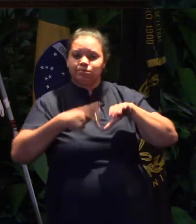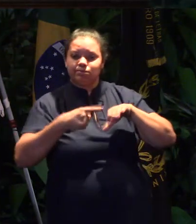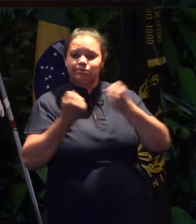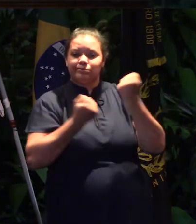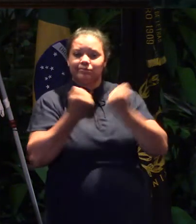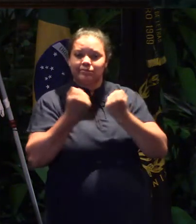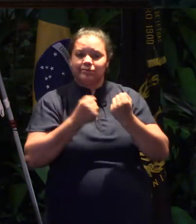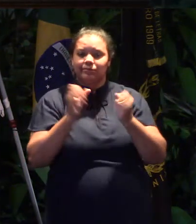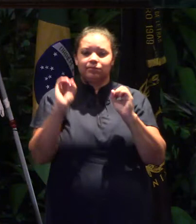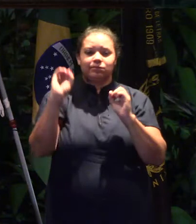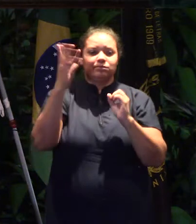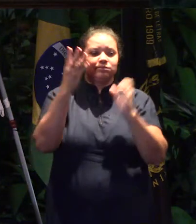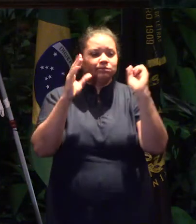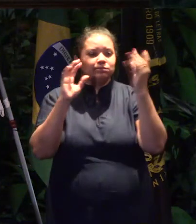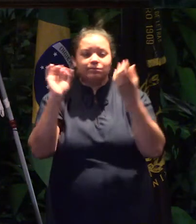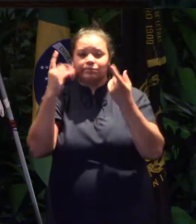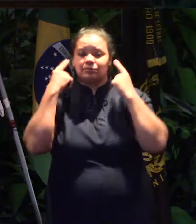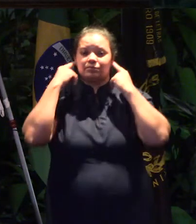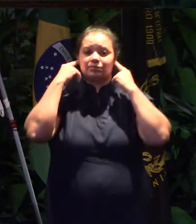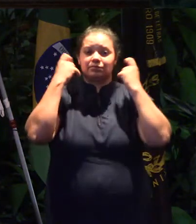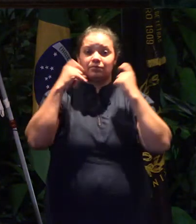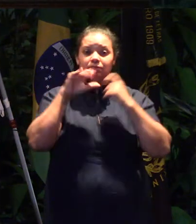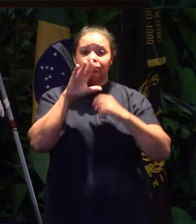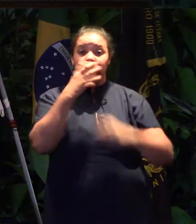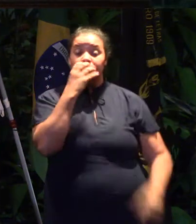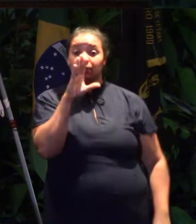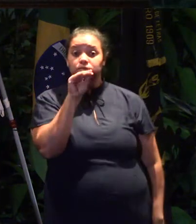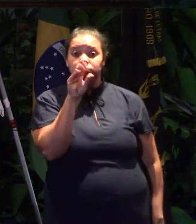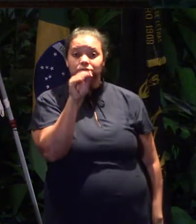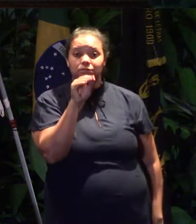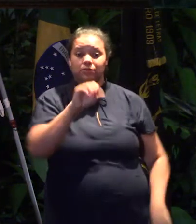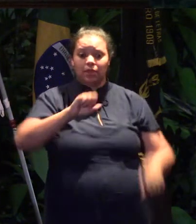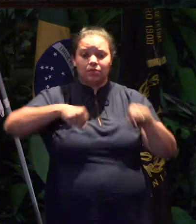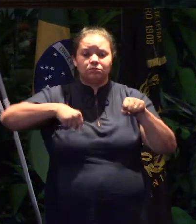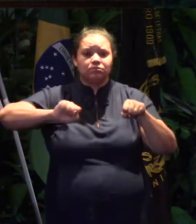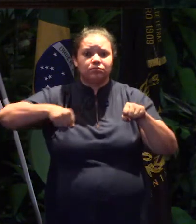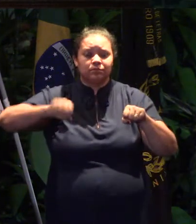asfalto, alarmes de edifício, o ladrar de um cão, a motocicleta